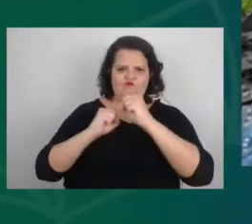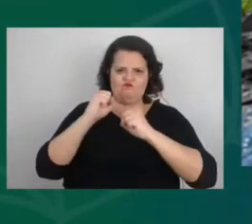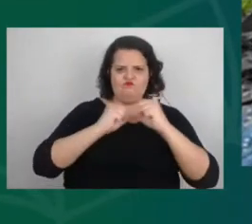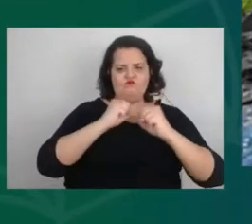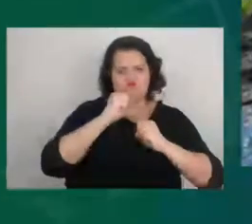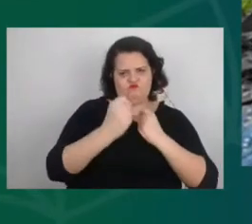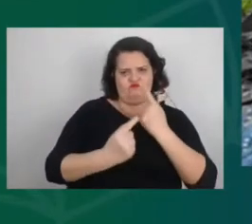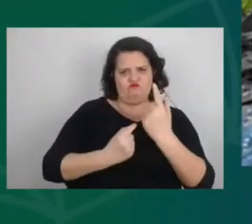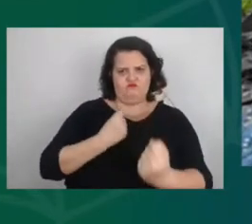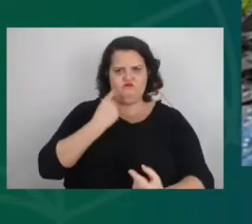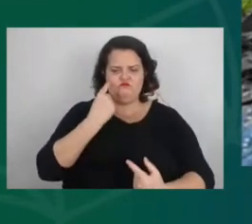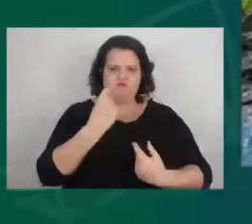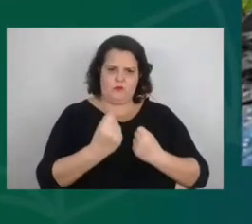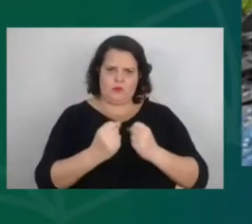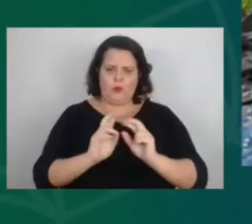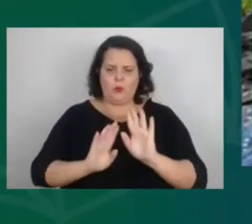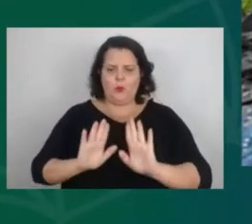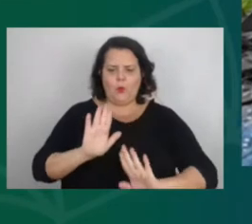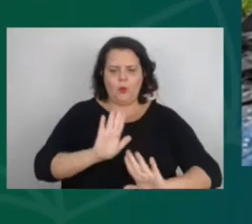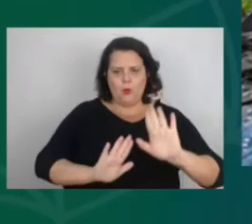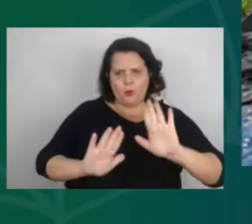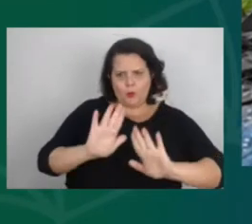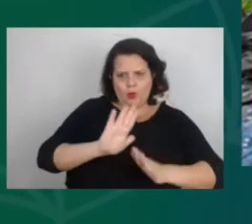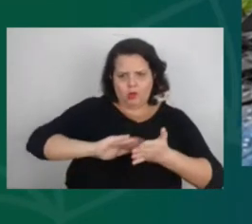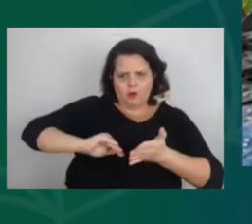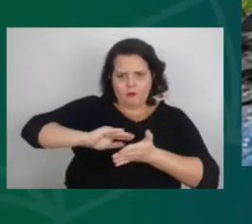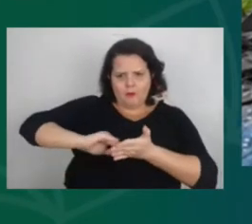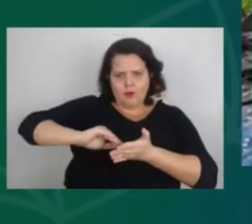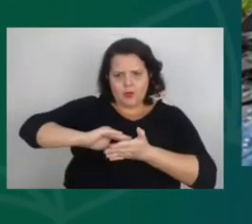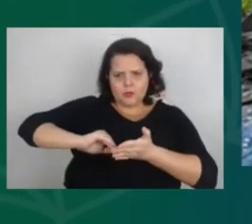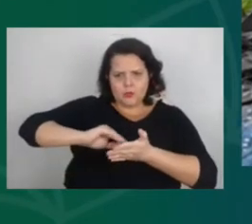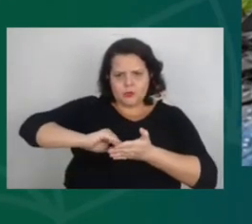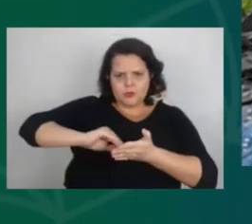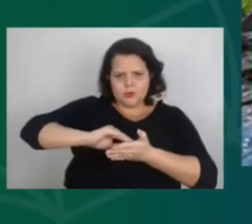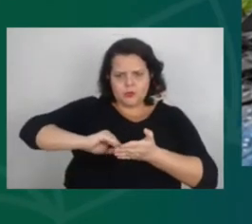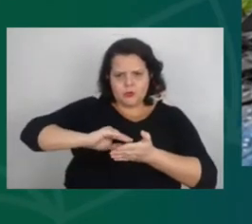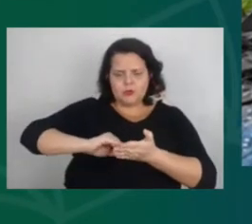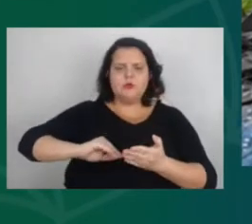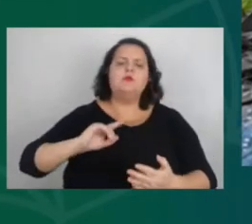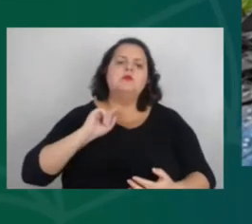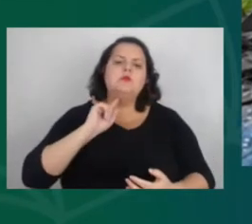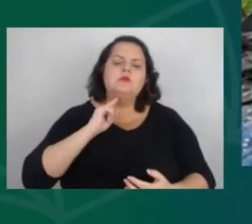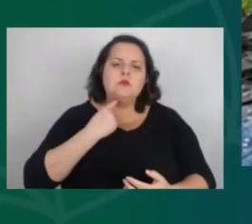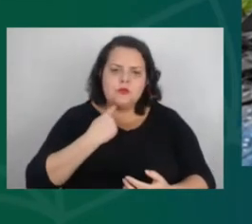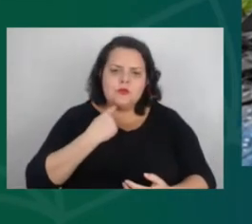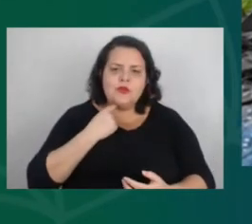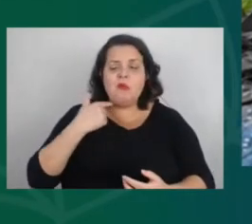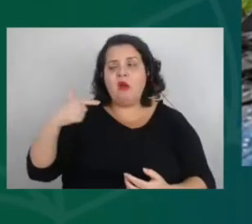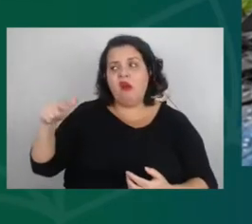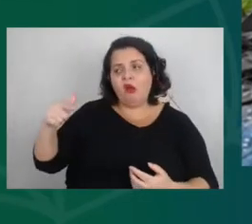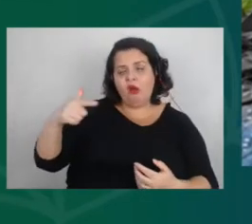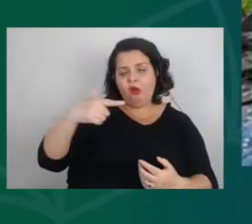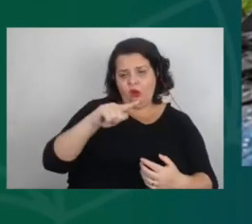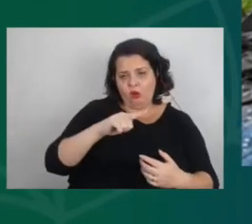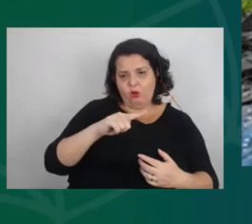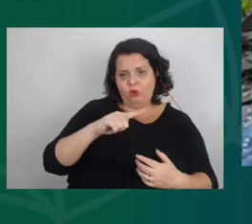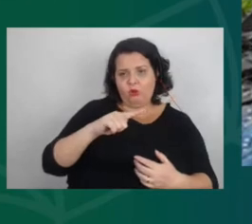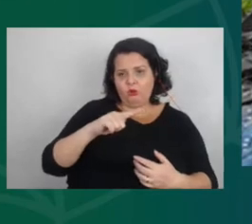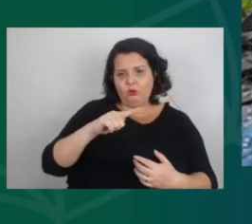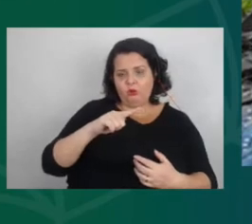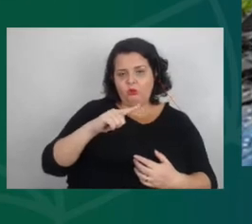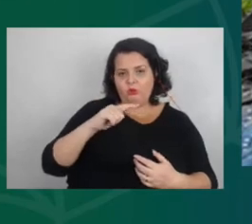tratar os efluentes, tirando a cor do efluente quando cai no rio, e outras não, descartam